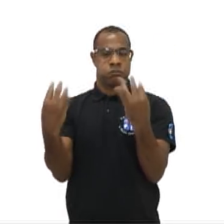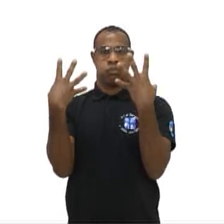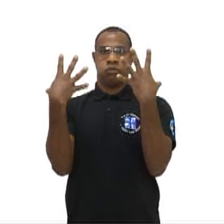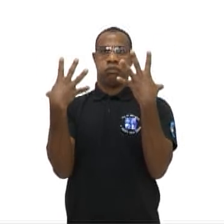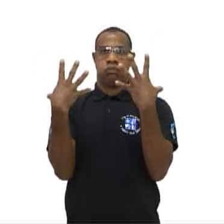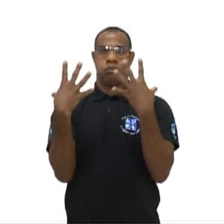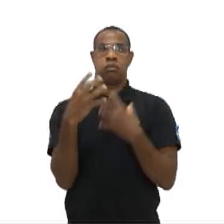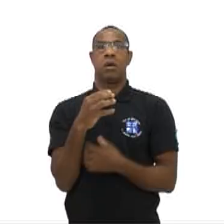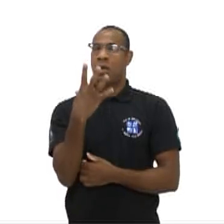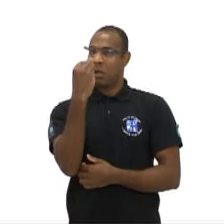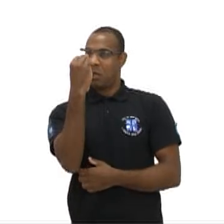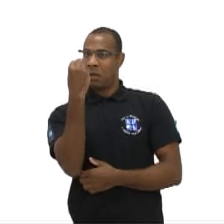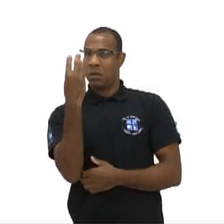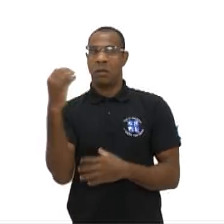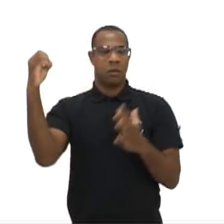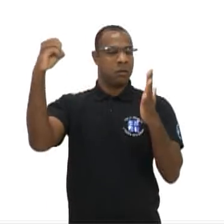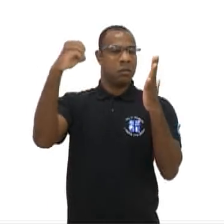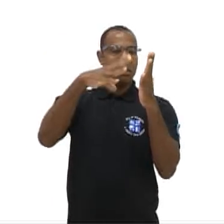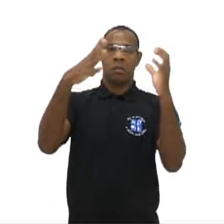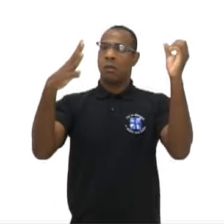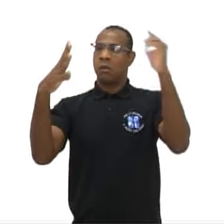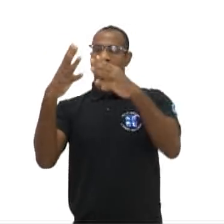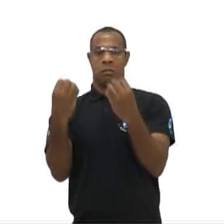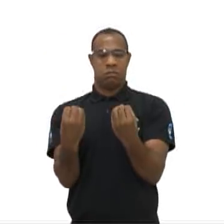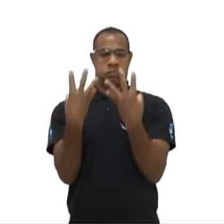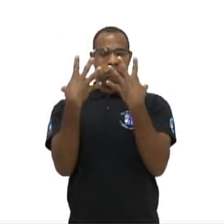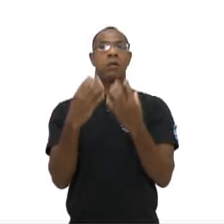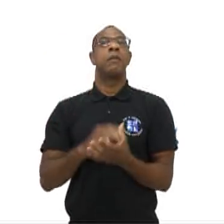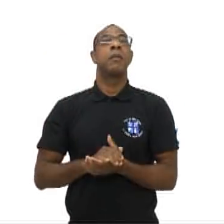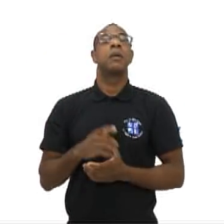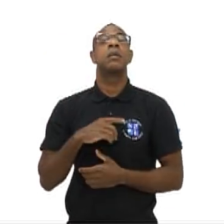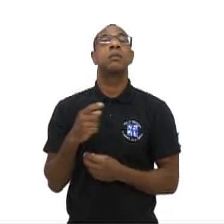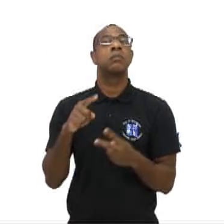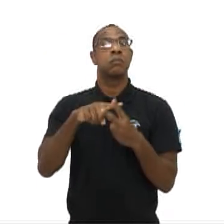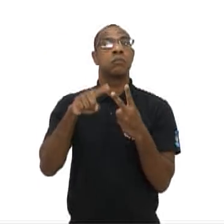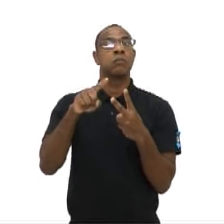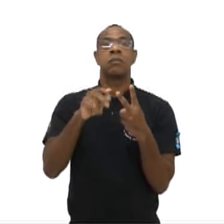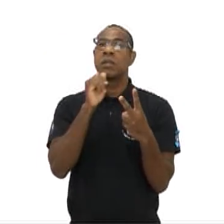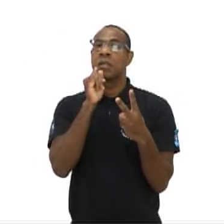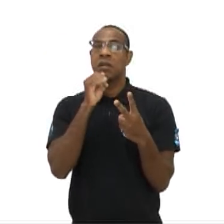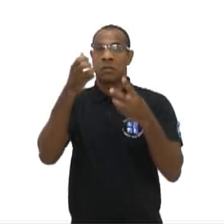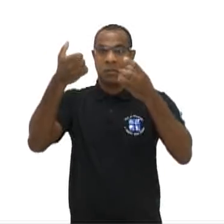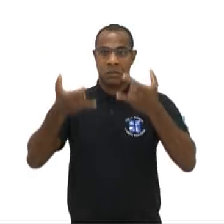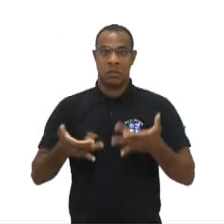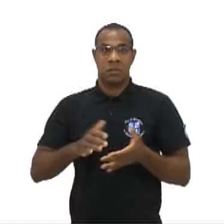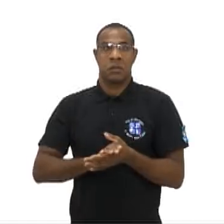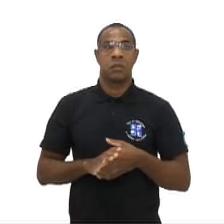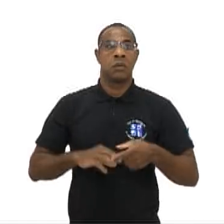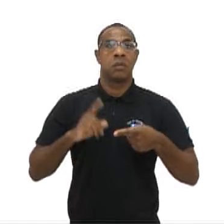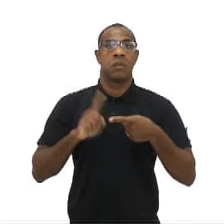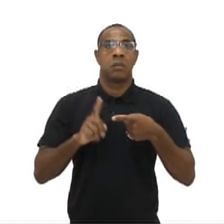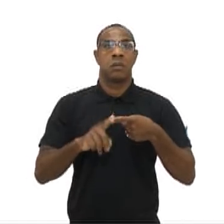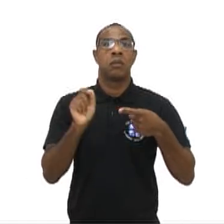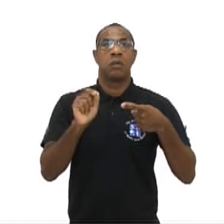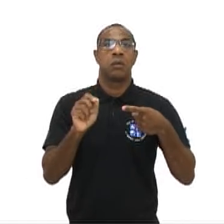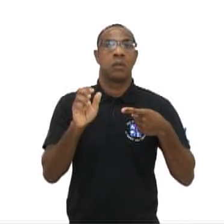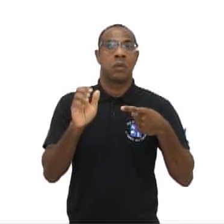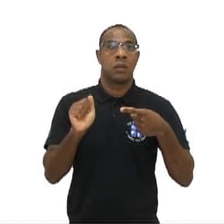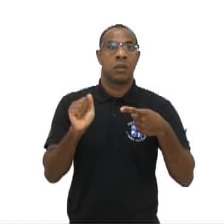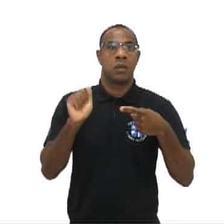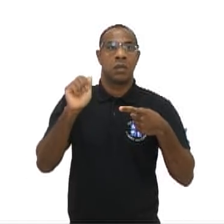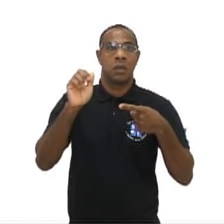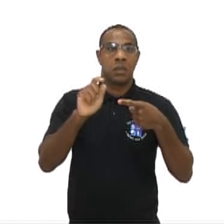refletidas. Temos então dois modelos que isso pode ocorrer. A primeira delas que eu vou mostrar para vocês é a associação angular. Então